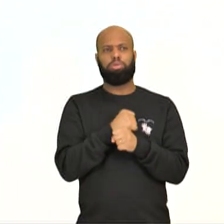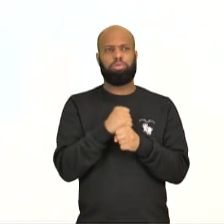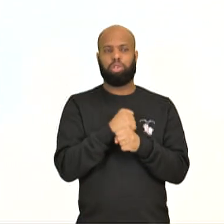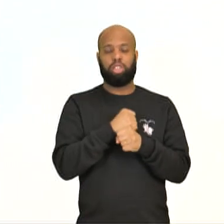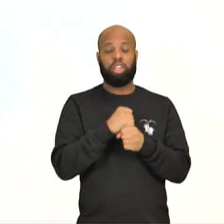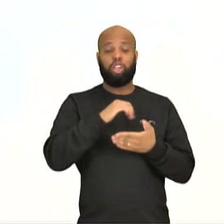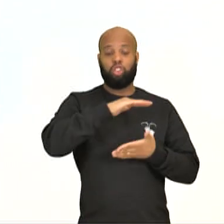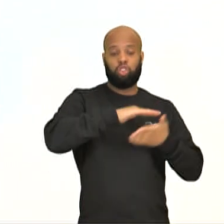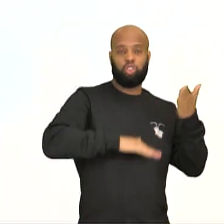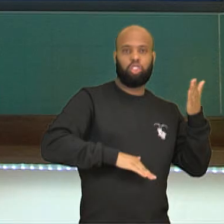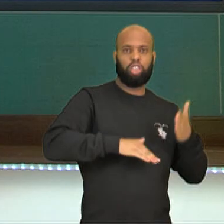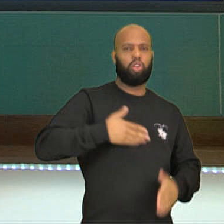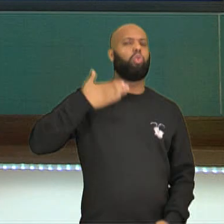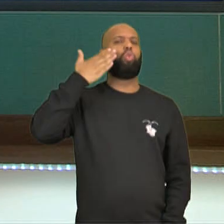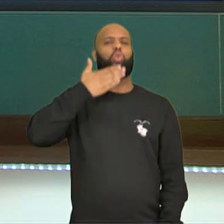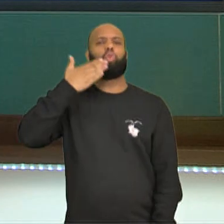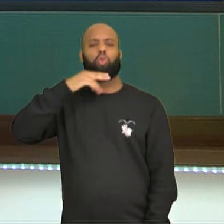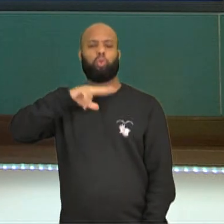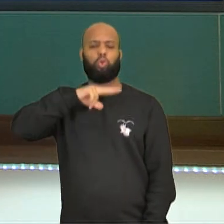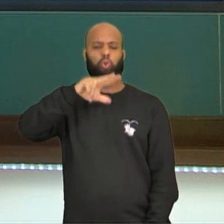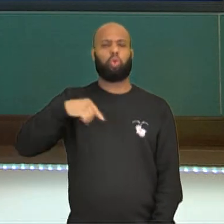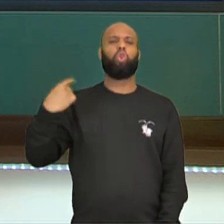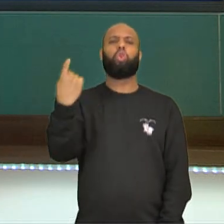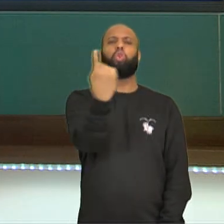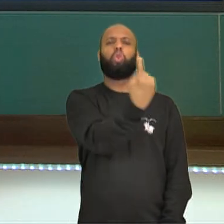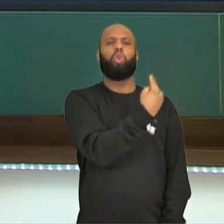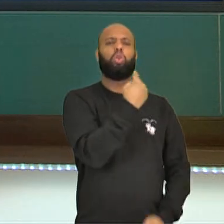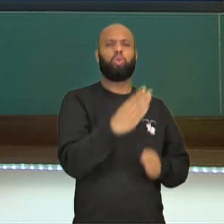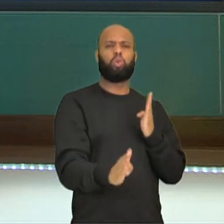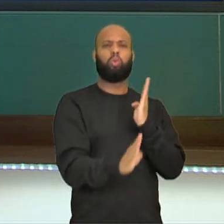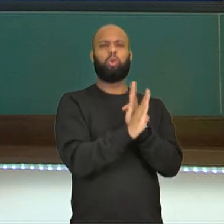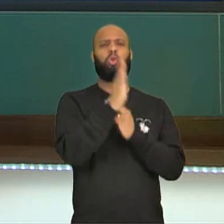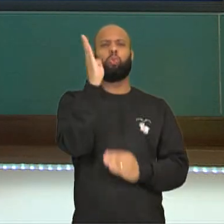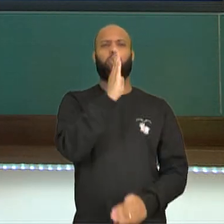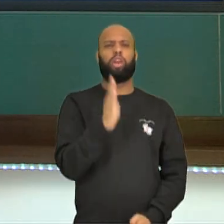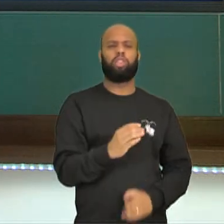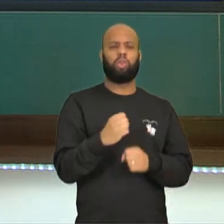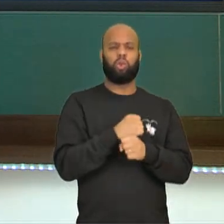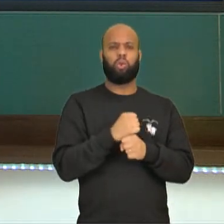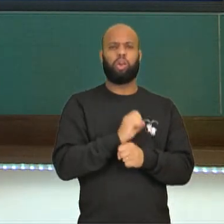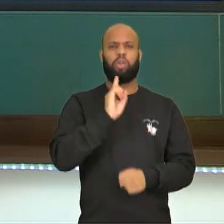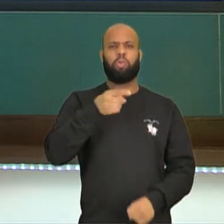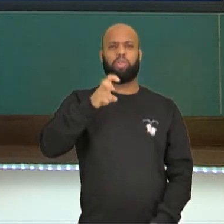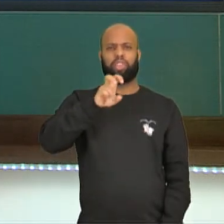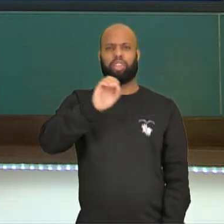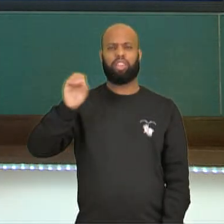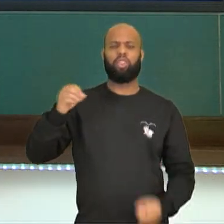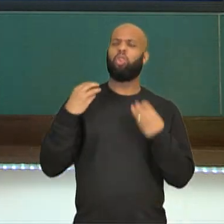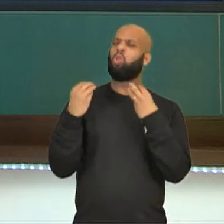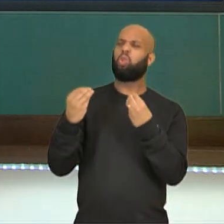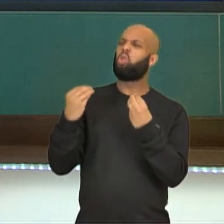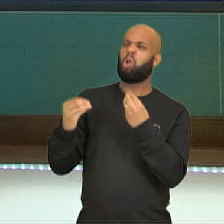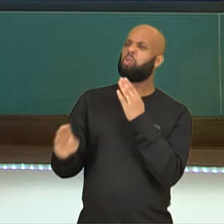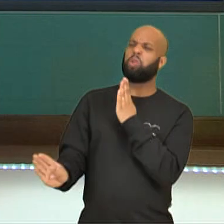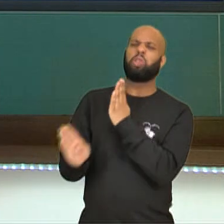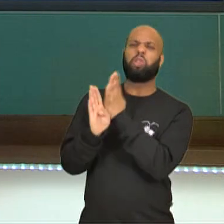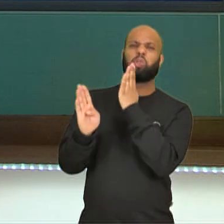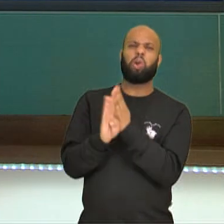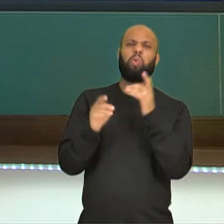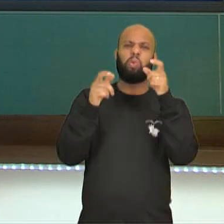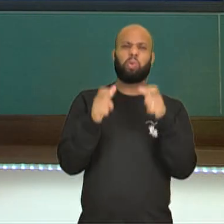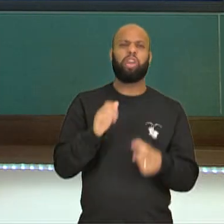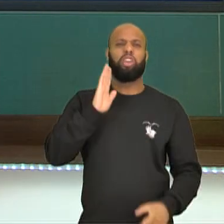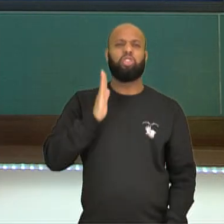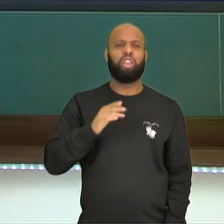discurso português. Ah, nós descobrimos o Brasil em 1500. Que descobriu? Como que você descobre um lugar que tem mais de 5 milhões de almas